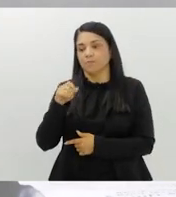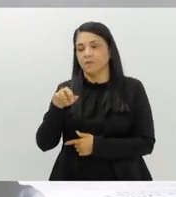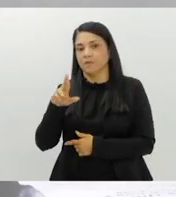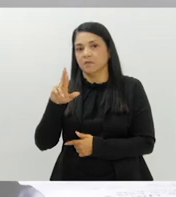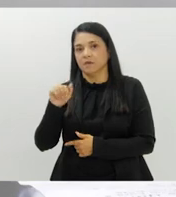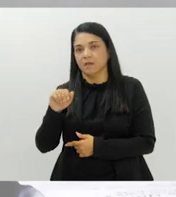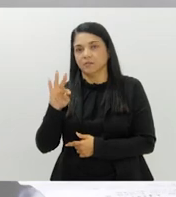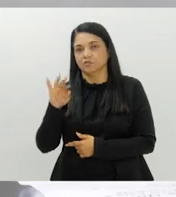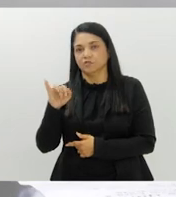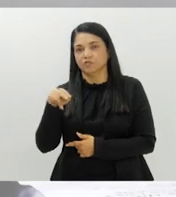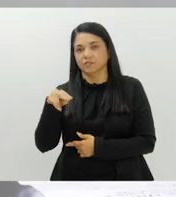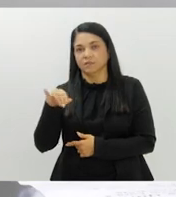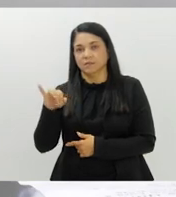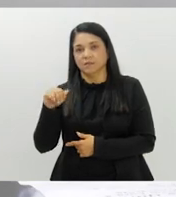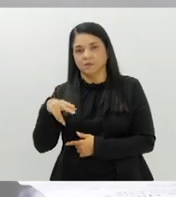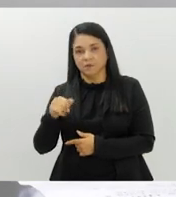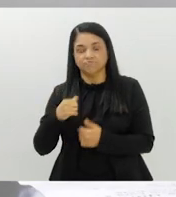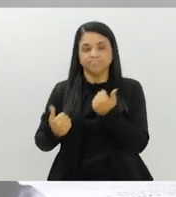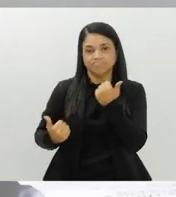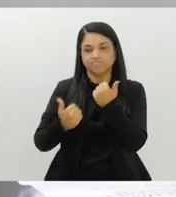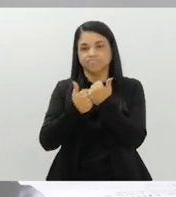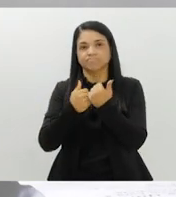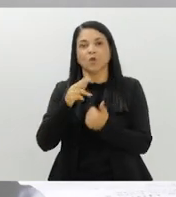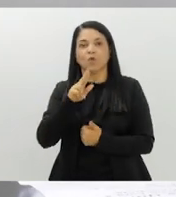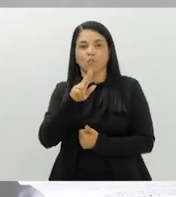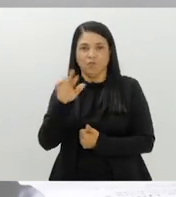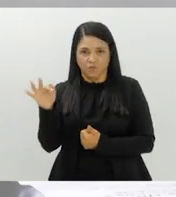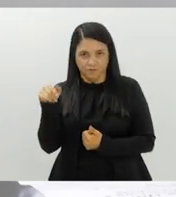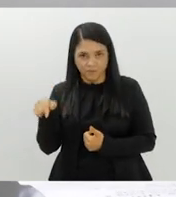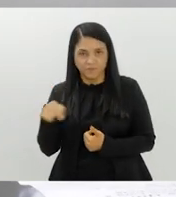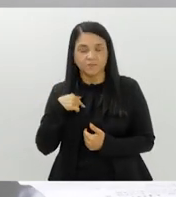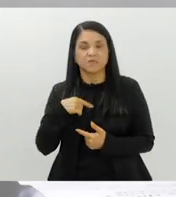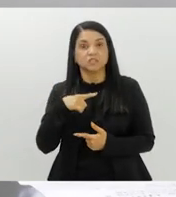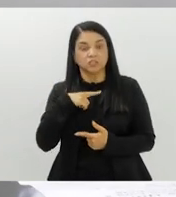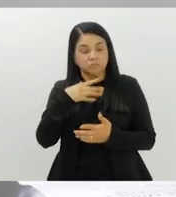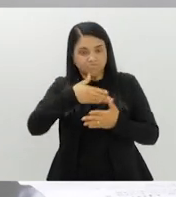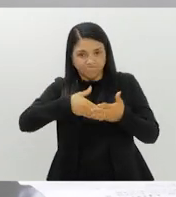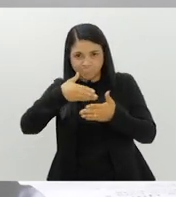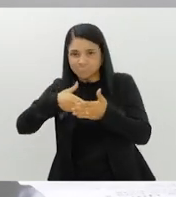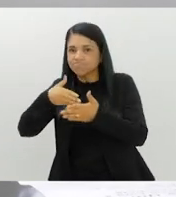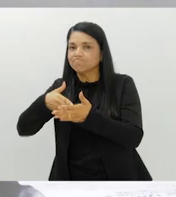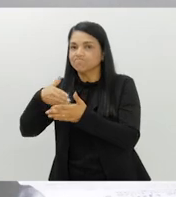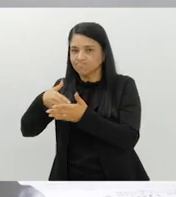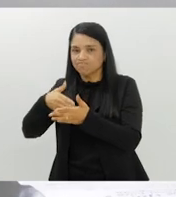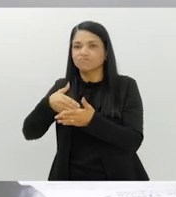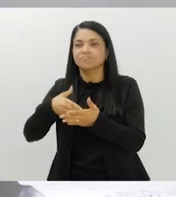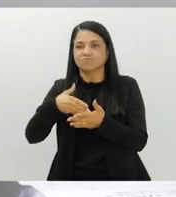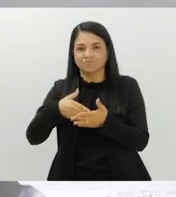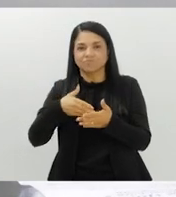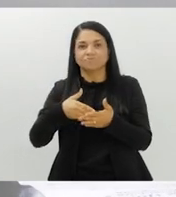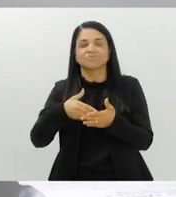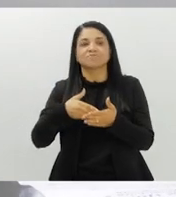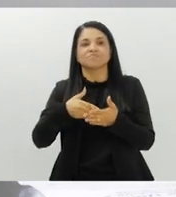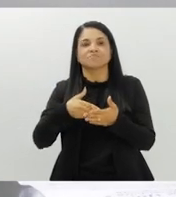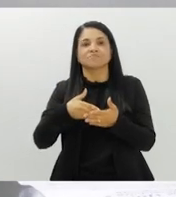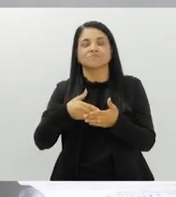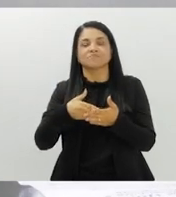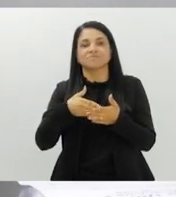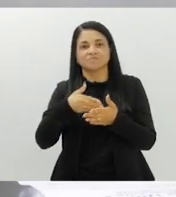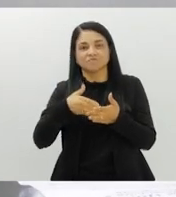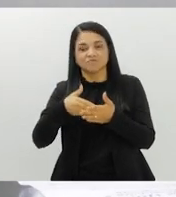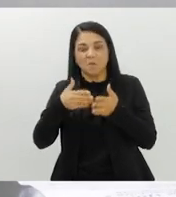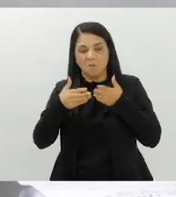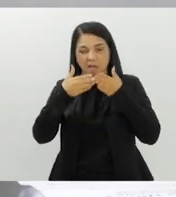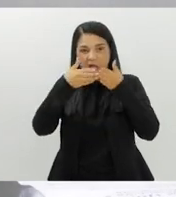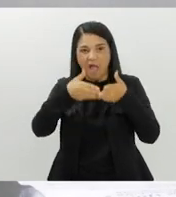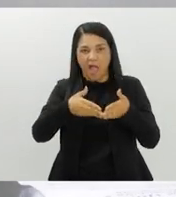a UF deu todo o suporte. A gente estava com uma objeção, né, os grandes armadores, os